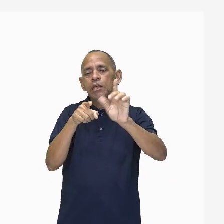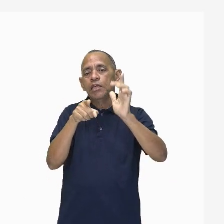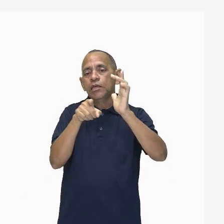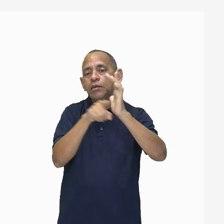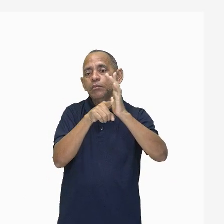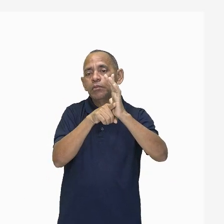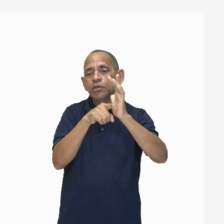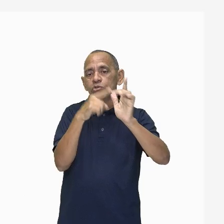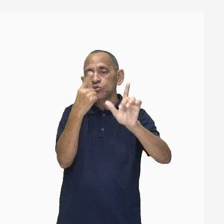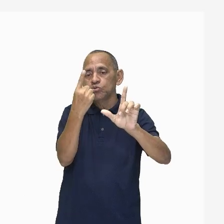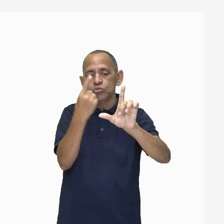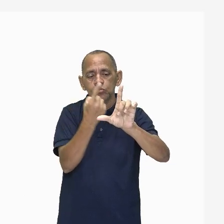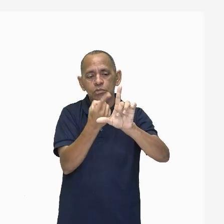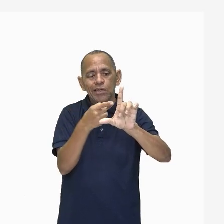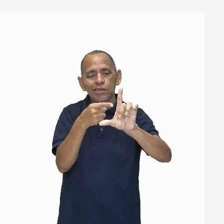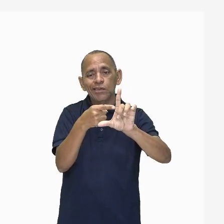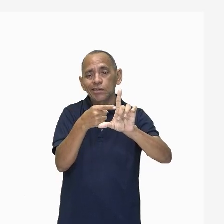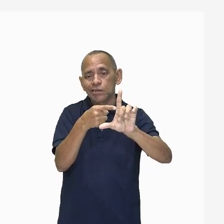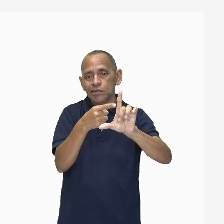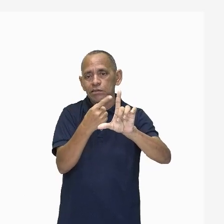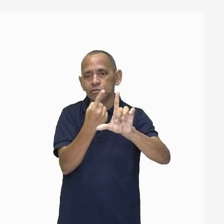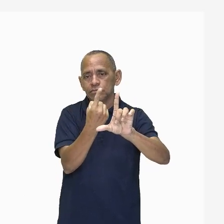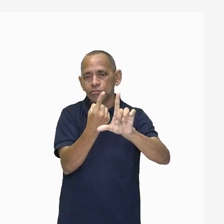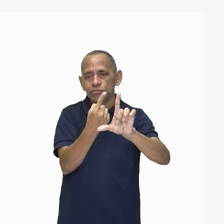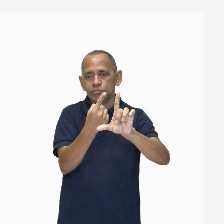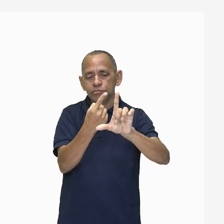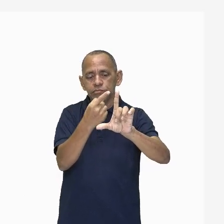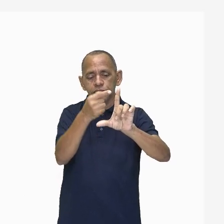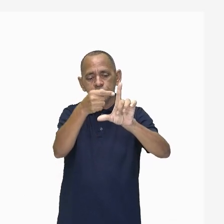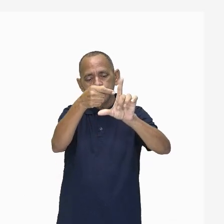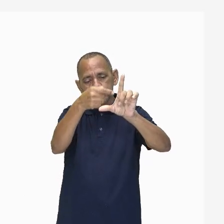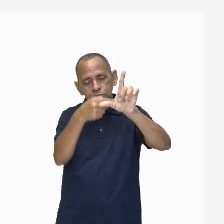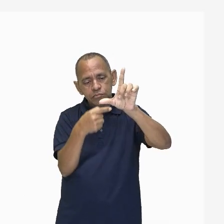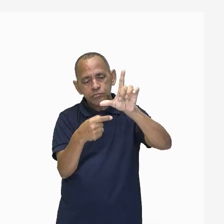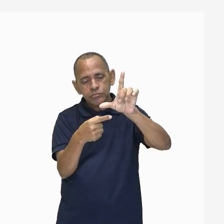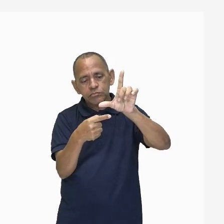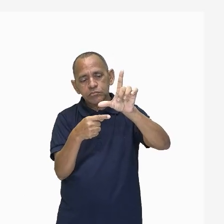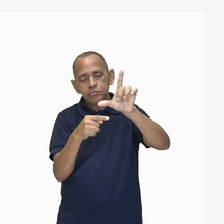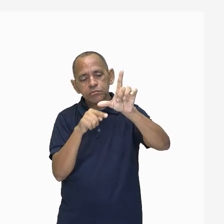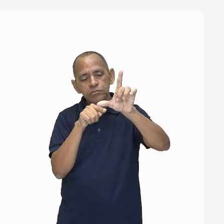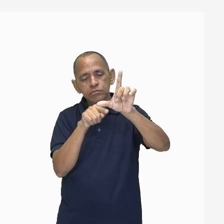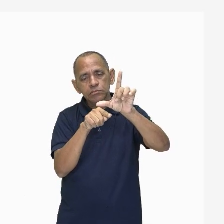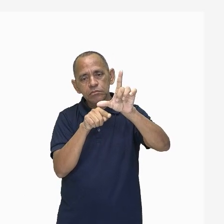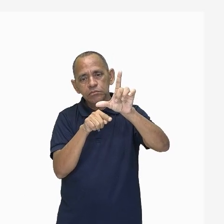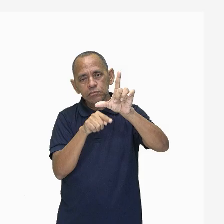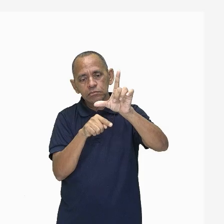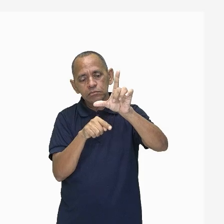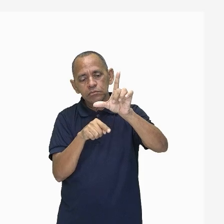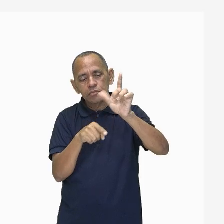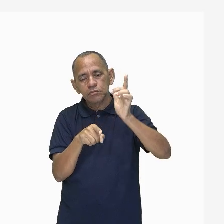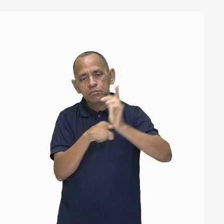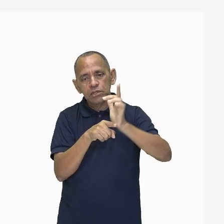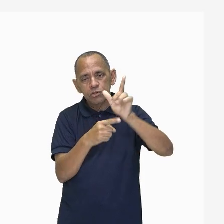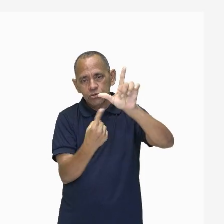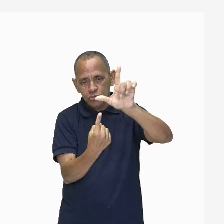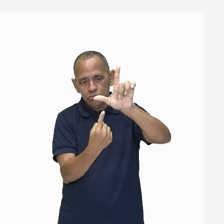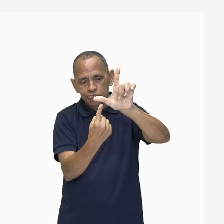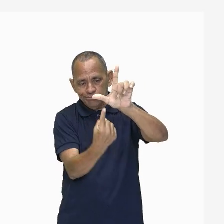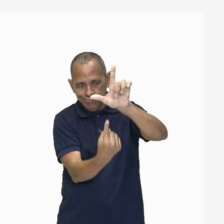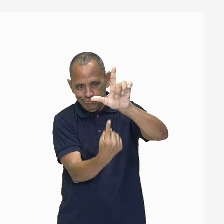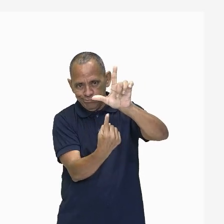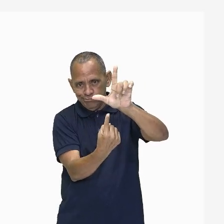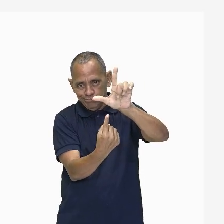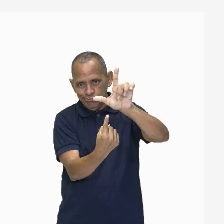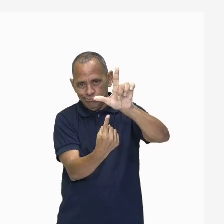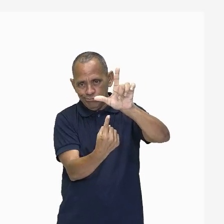y. Tá ok? Então, já sabemos que essa reta vai passar bem aqui, ó. Tá? Eu vou colocar aqui o pontinho. A reta vai passar